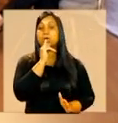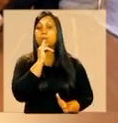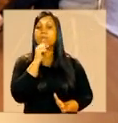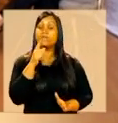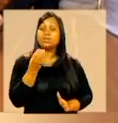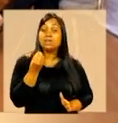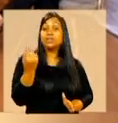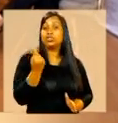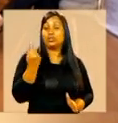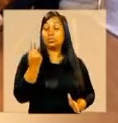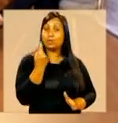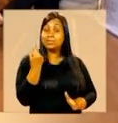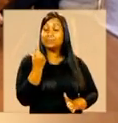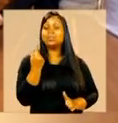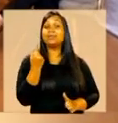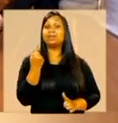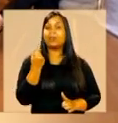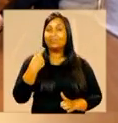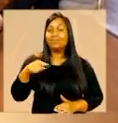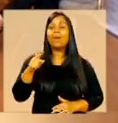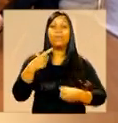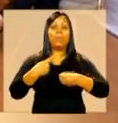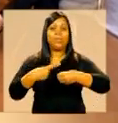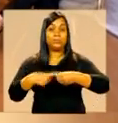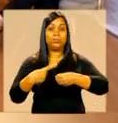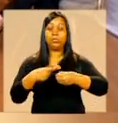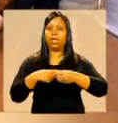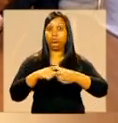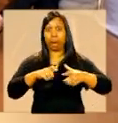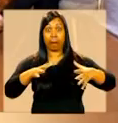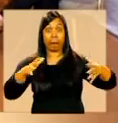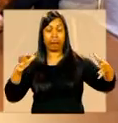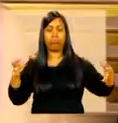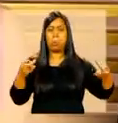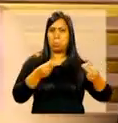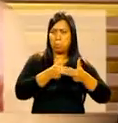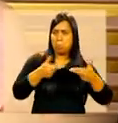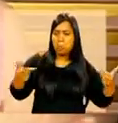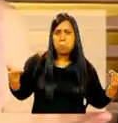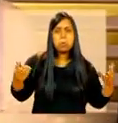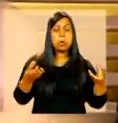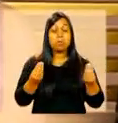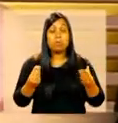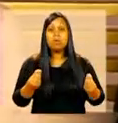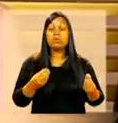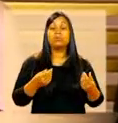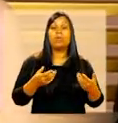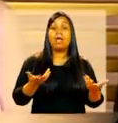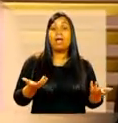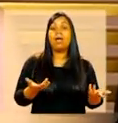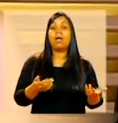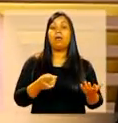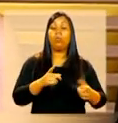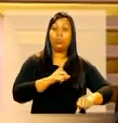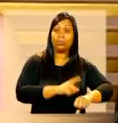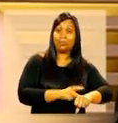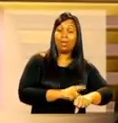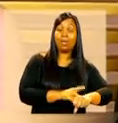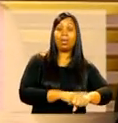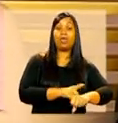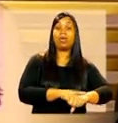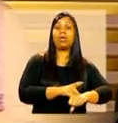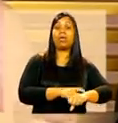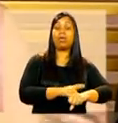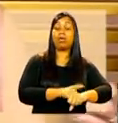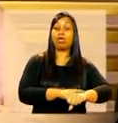para você viajar sozinha, você vai para uma cidade grande, que tem muita coisa, você precisa ficar, por exemplo, um tempo maior,